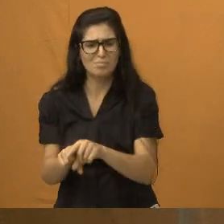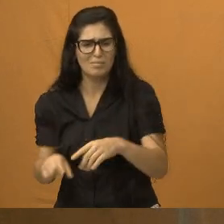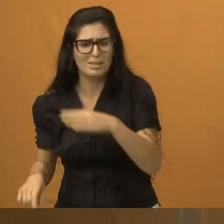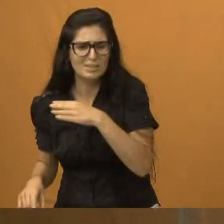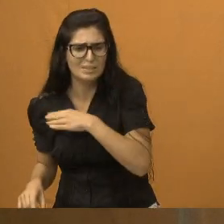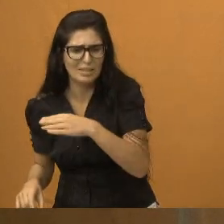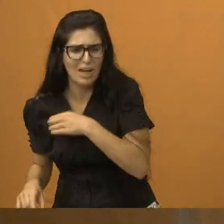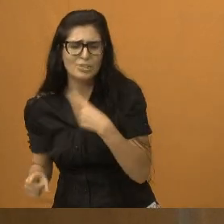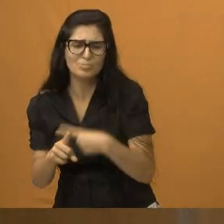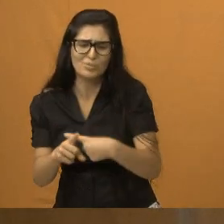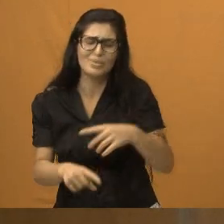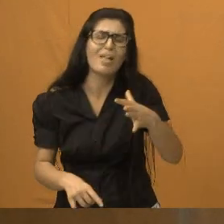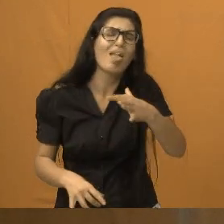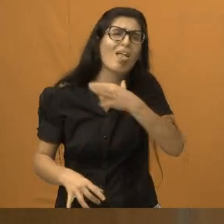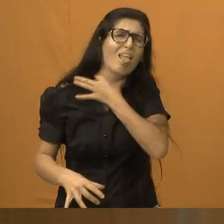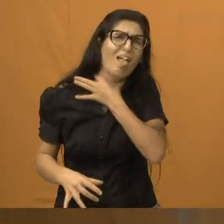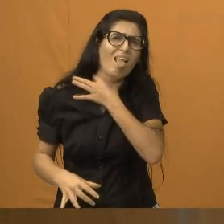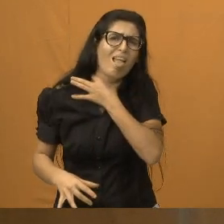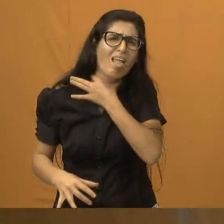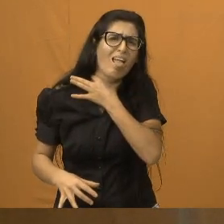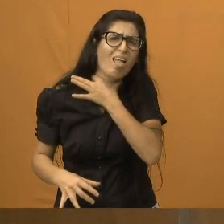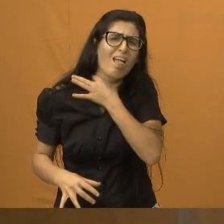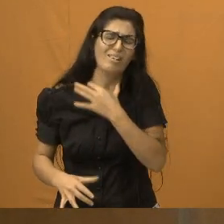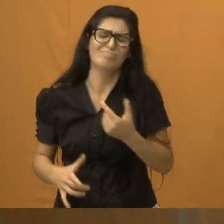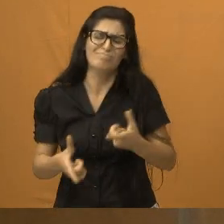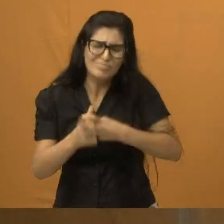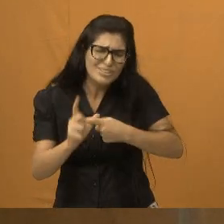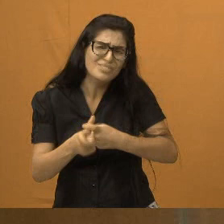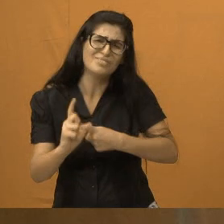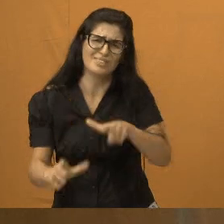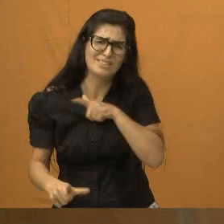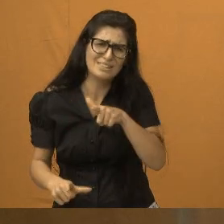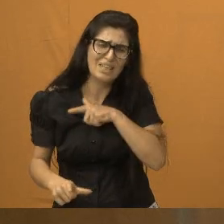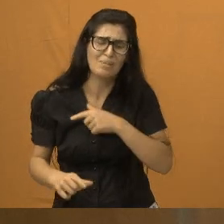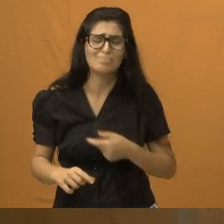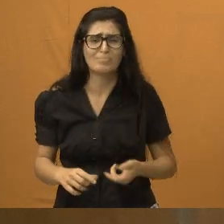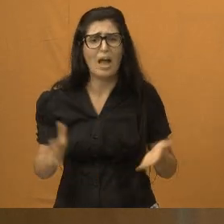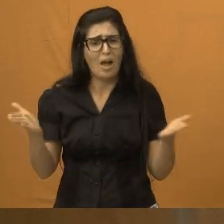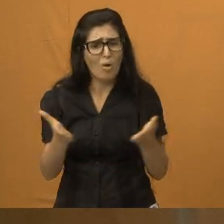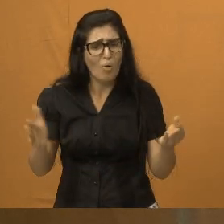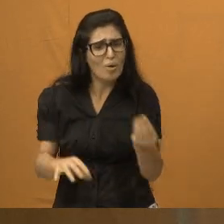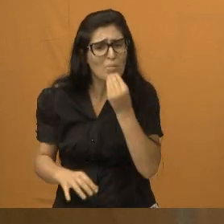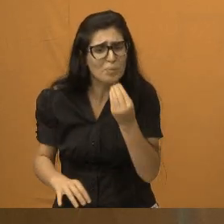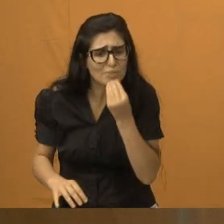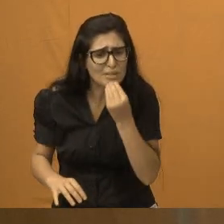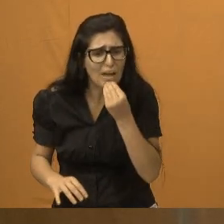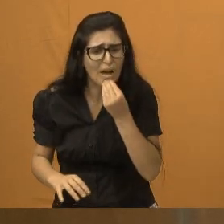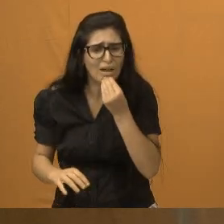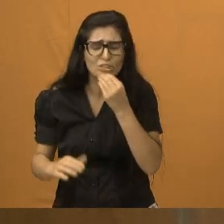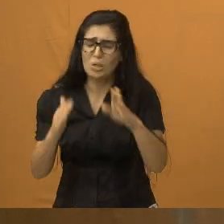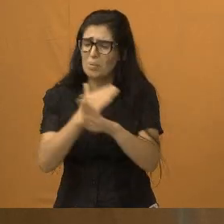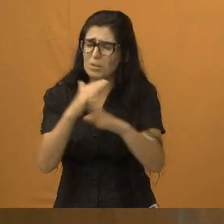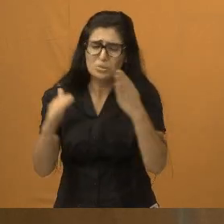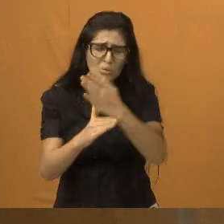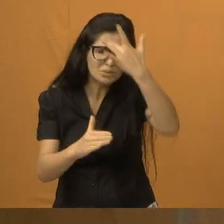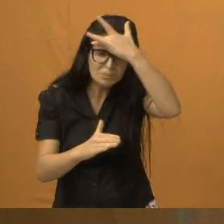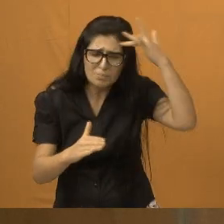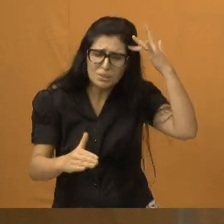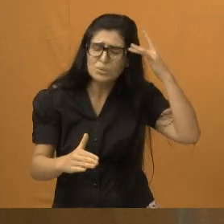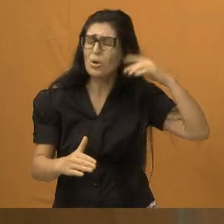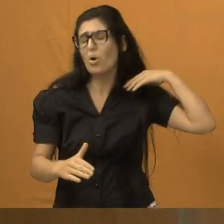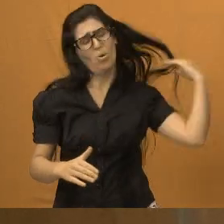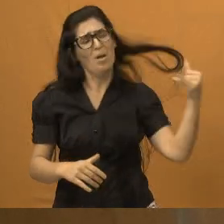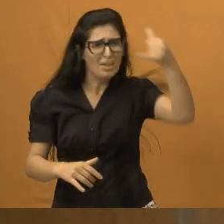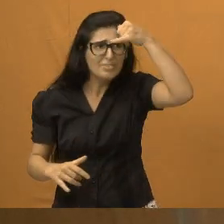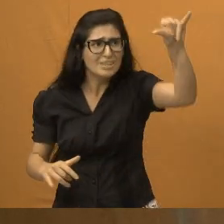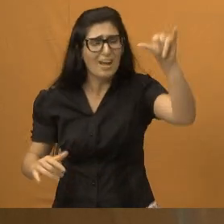ela está aí na nossa porta. E nessa condição, abrindo essa oportunidade, você dá a oportunidade das pessoas ficarem em dia, porque para o emprego daquela pessoa,